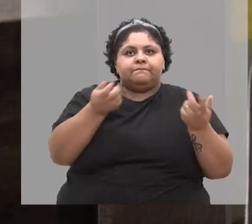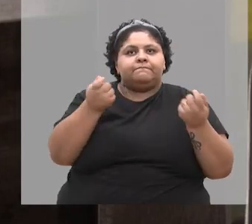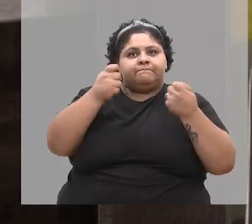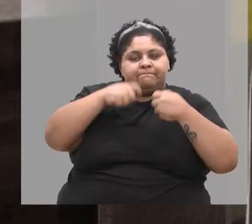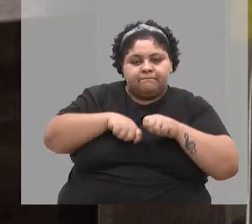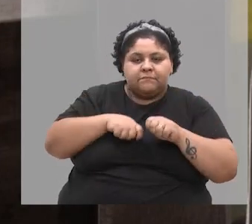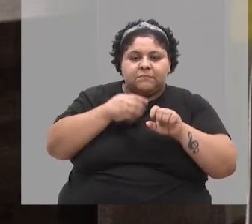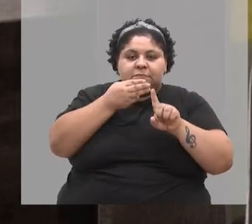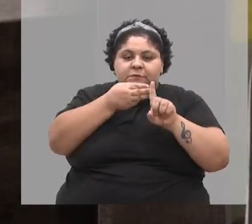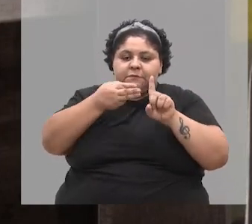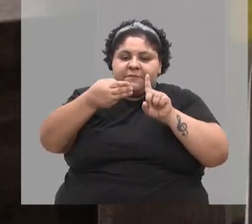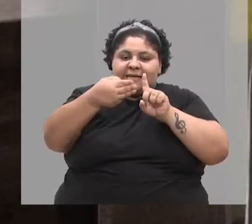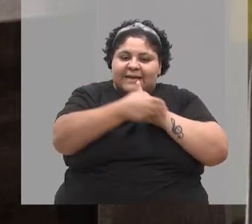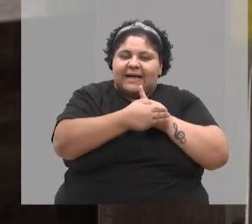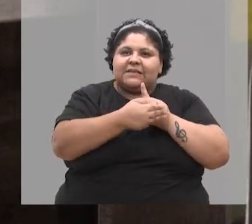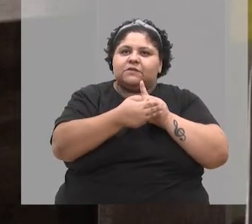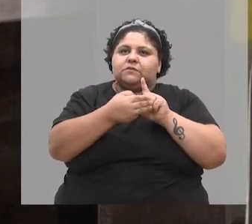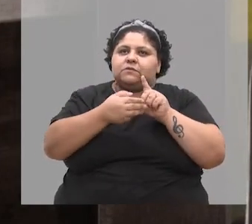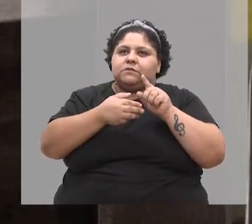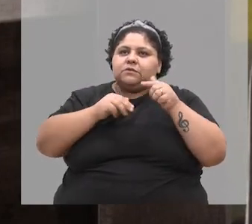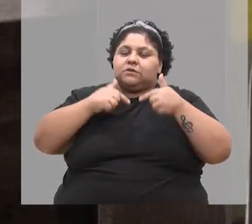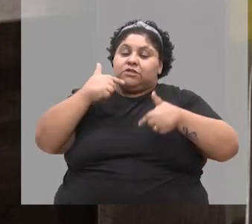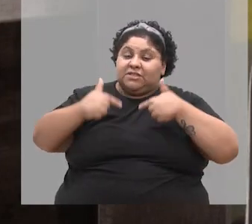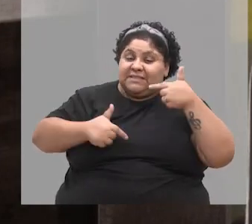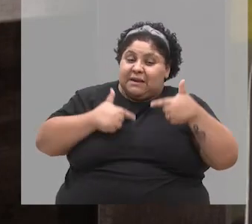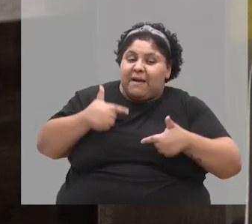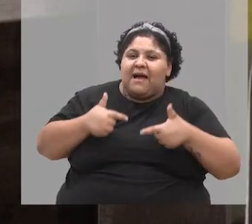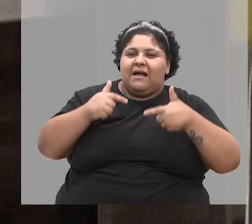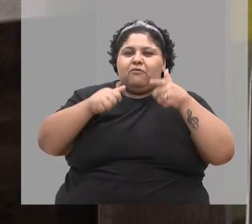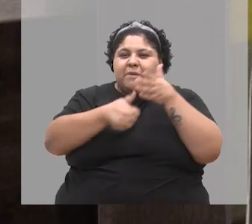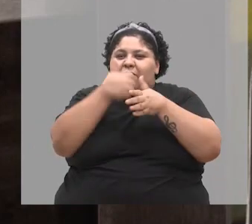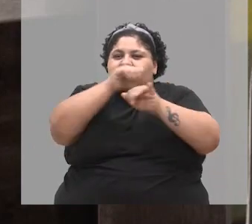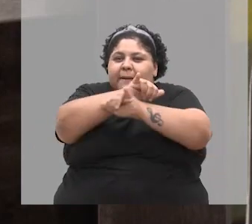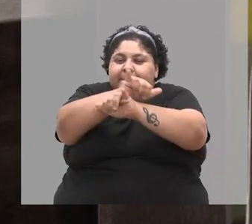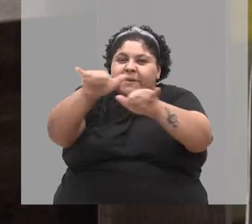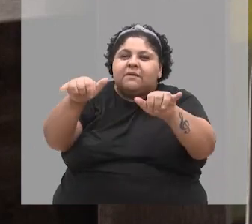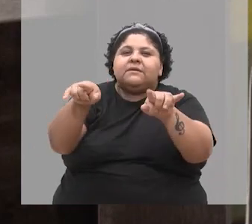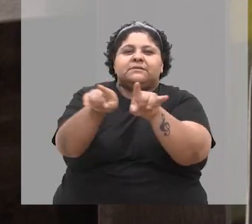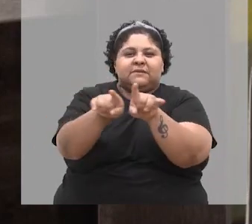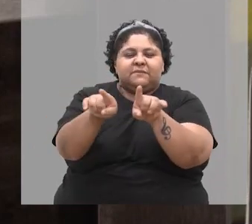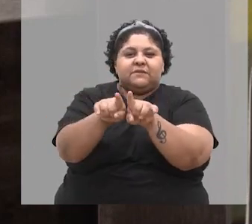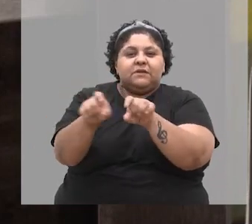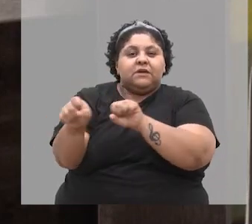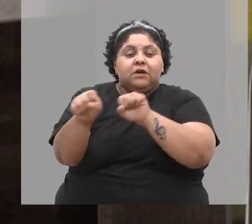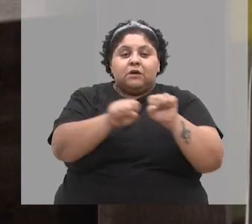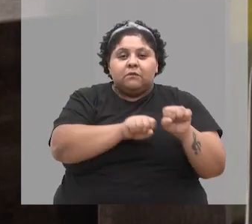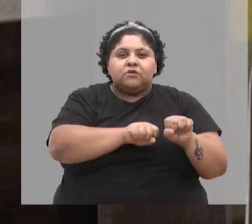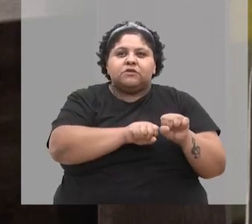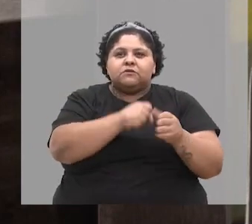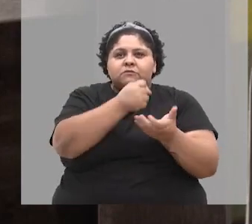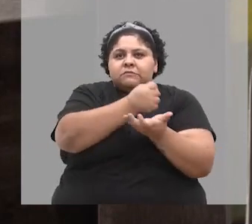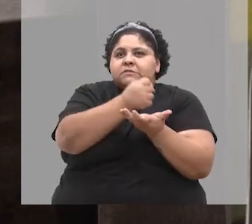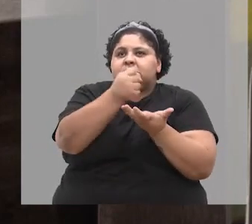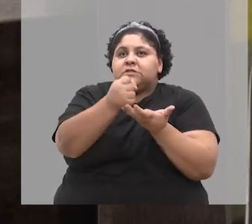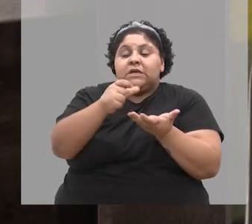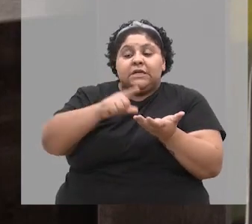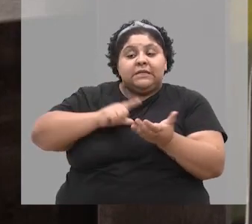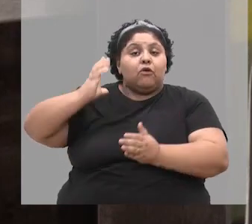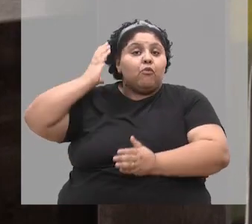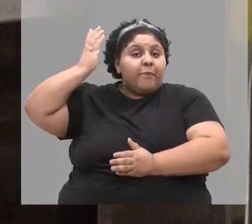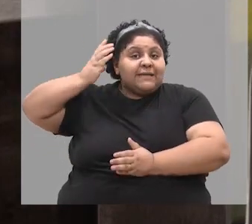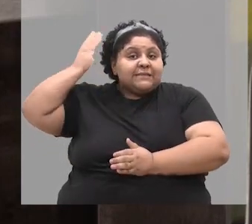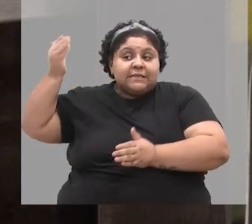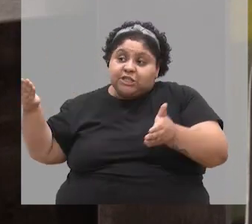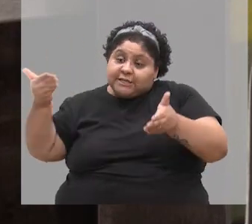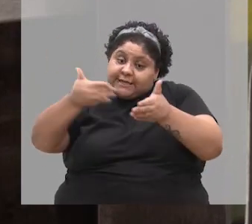questões relacionadas a capacitações para o mercado de trabalho, da gente viabilizar campanhas, então, da gente poder até contratar, ter